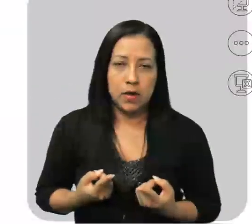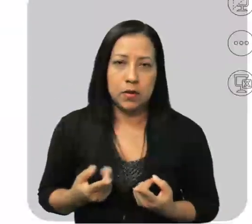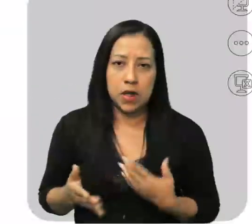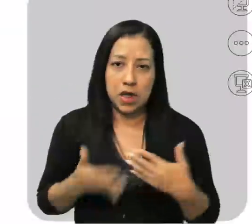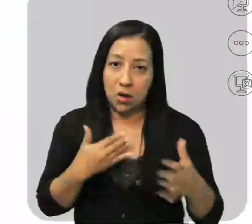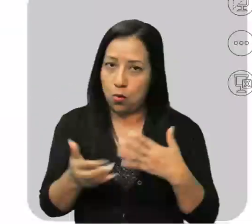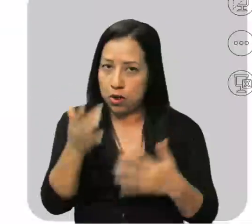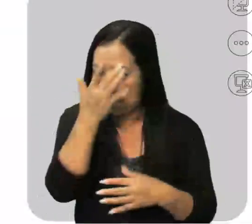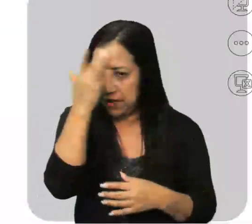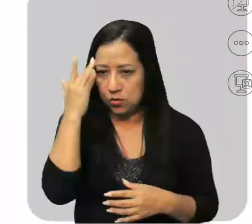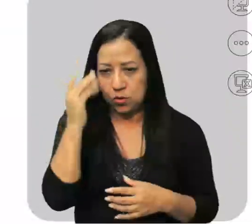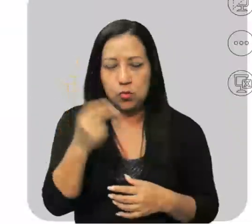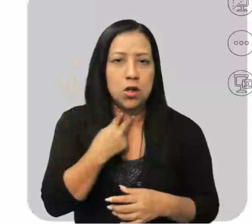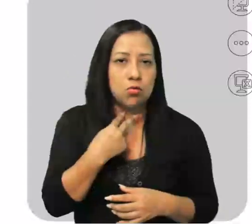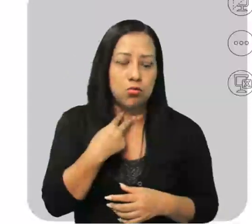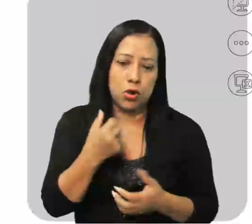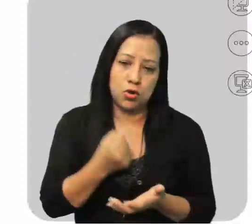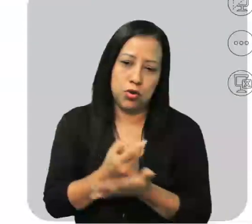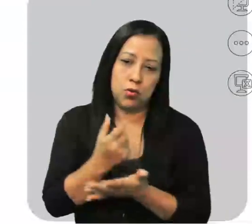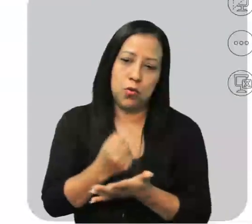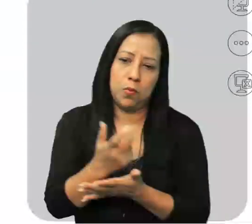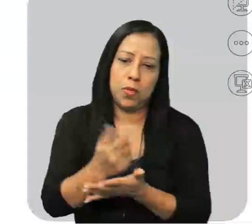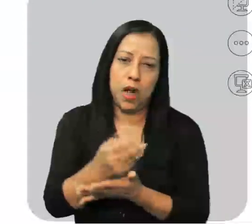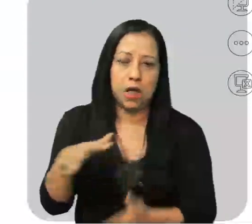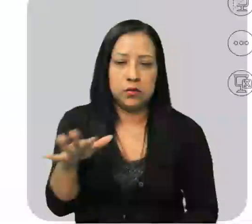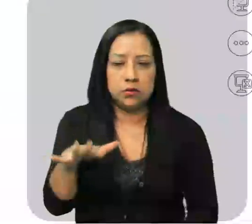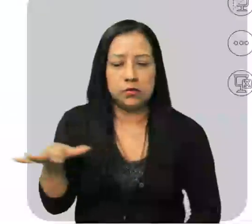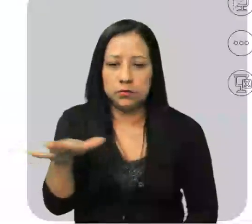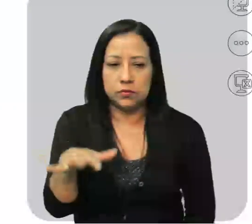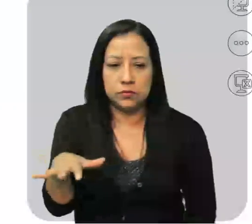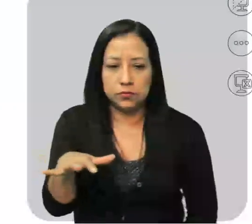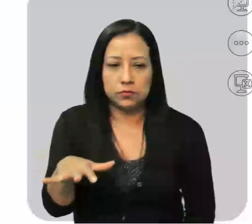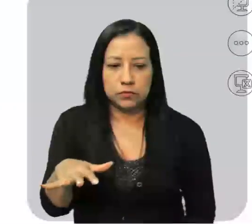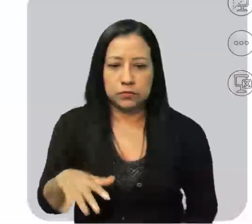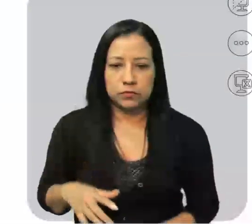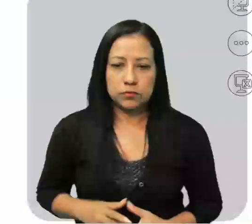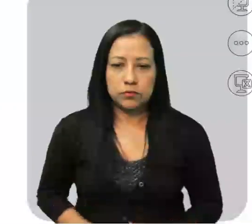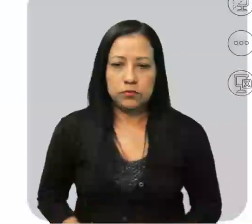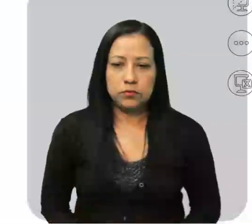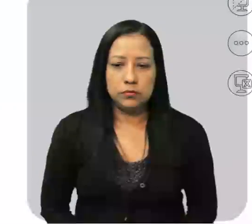qualquer pessoa que vai poder comprar esses